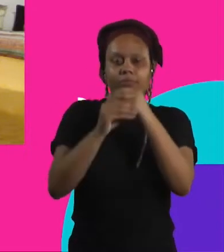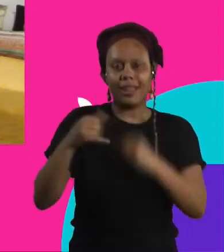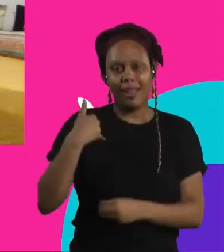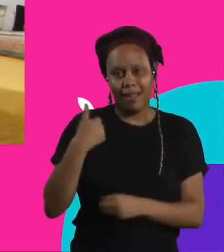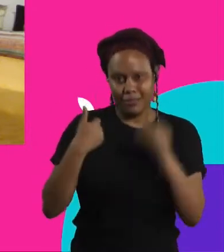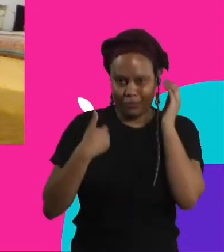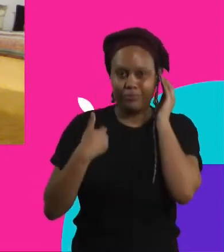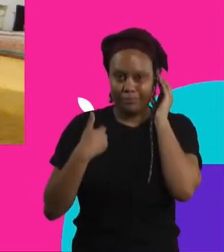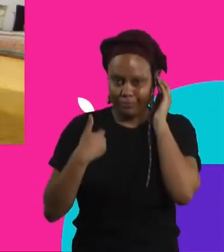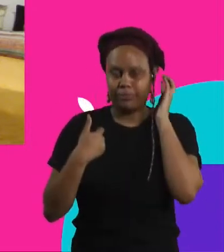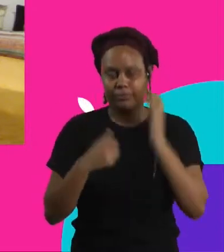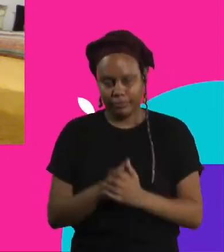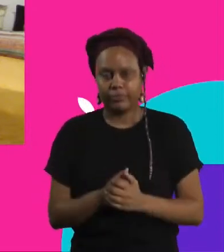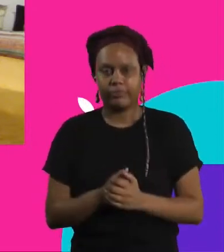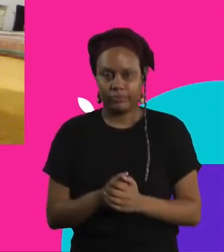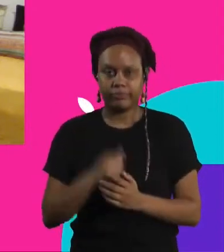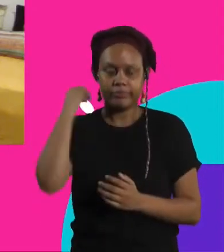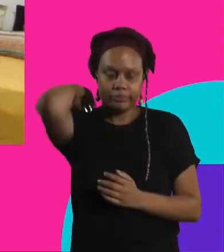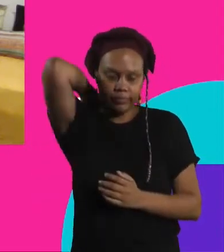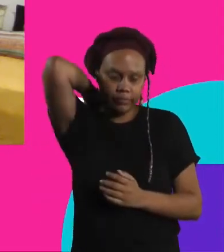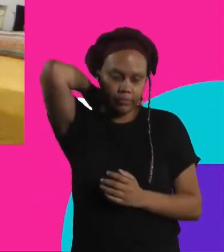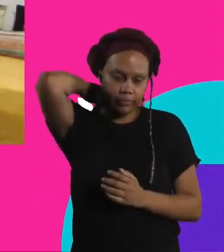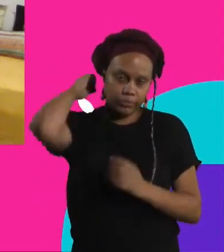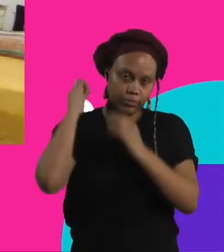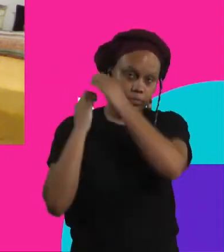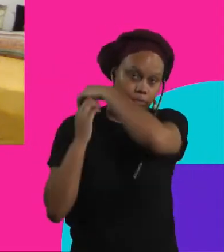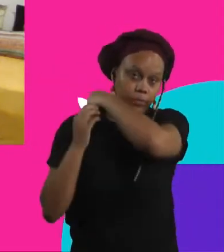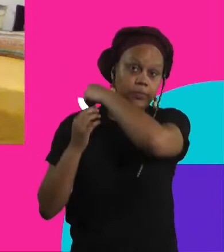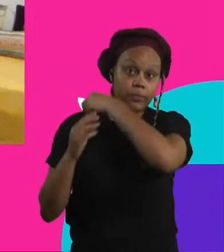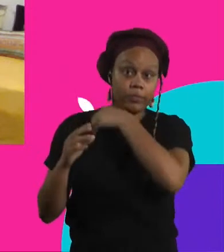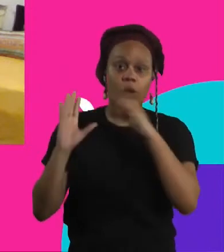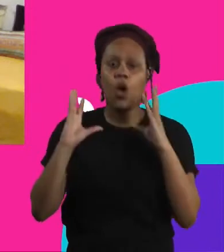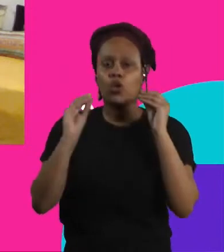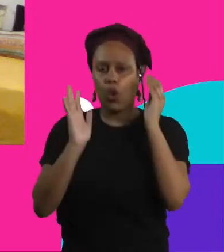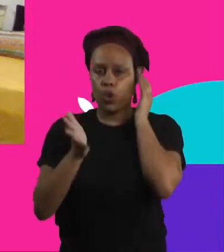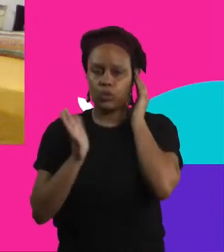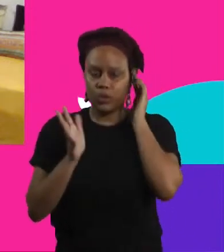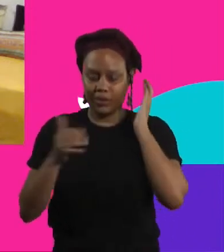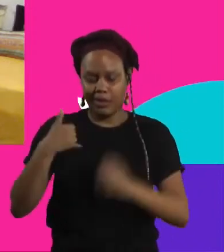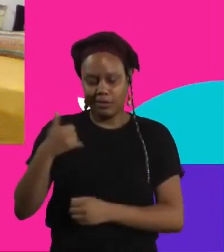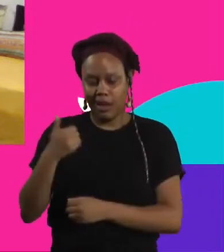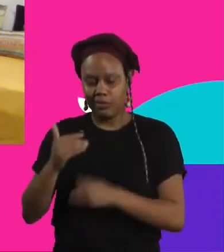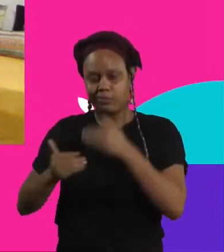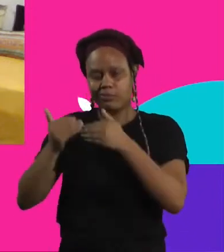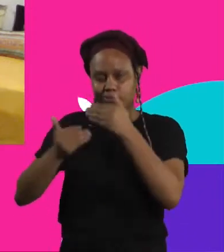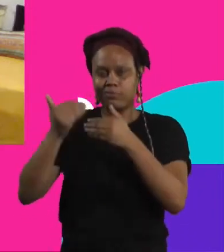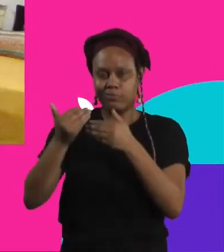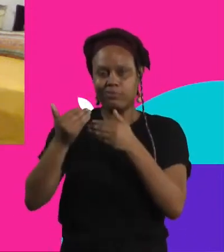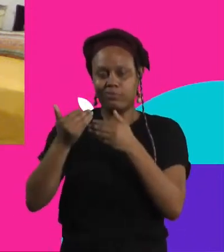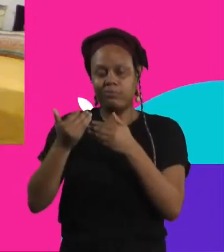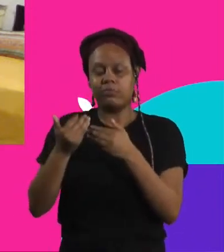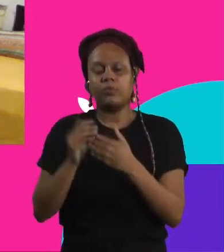que estão aí, todos nós estamos envelhecendo, mas quem já passou de uma certa idade tem mais dificuldade ainda. E para a